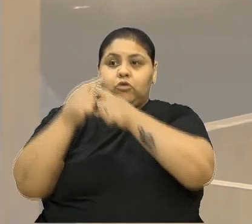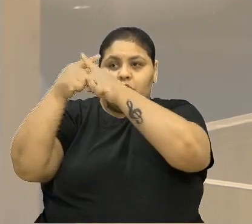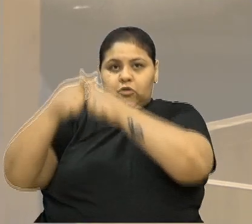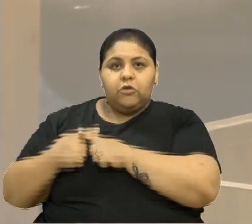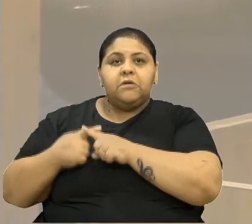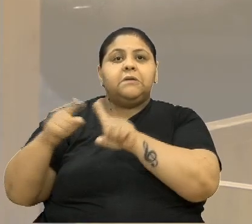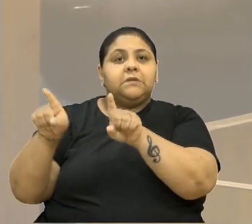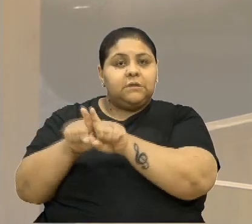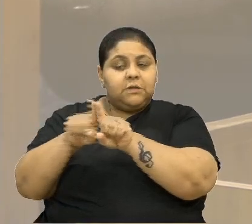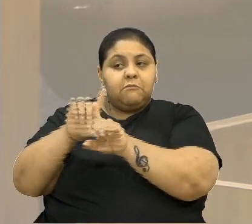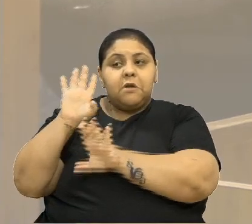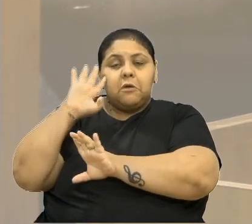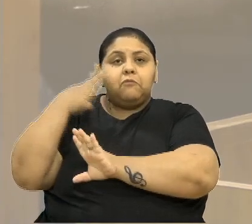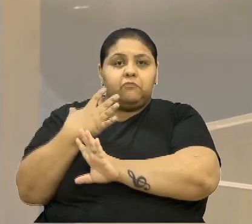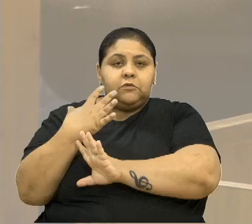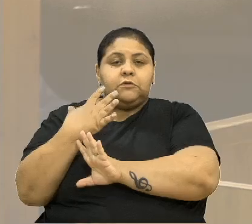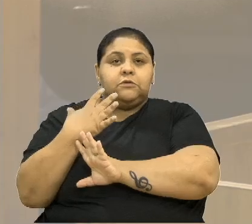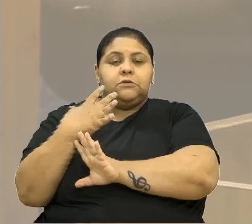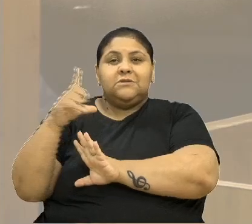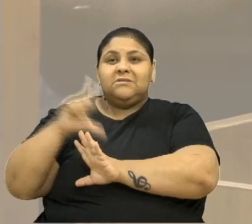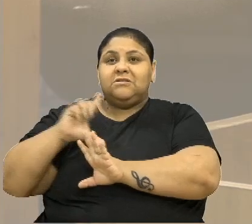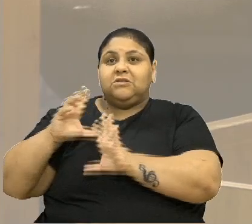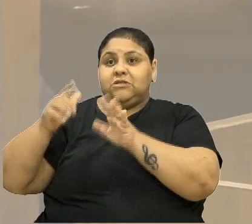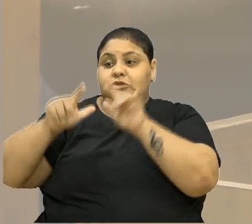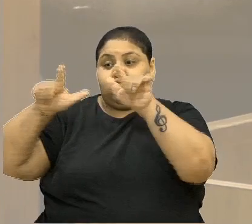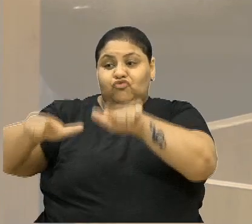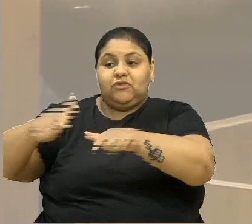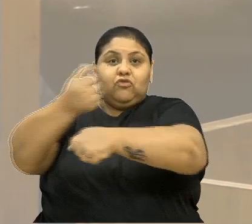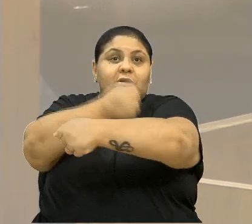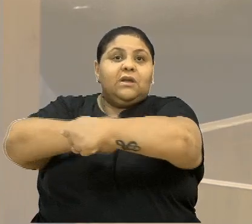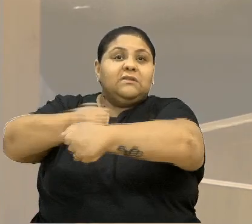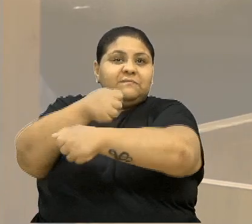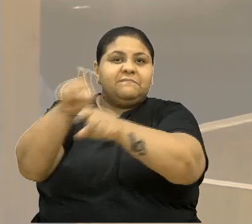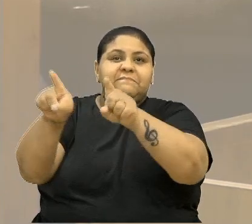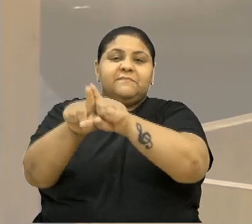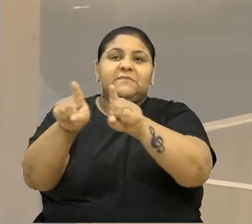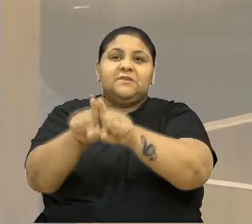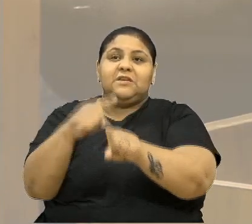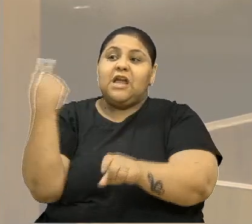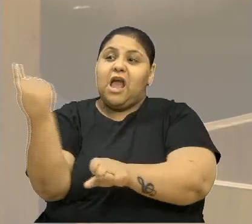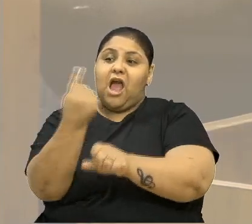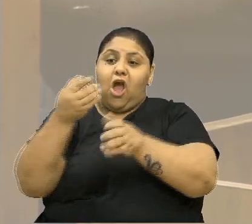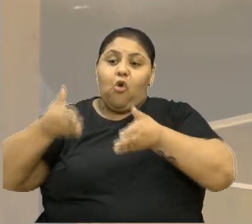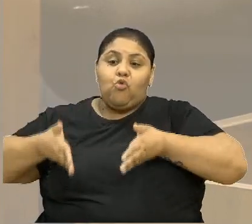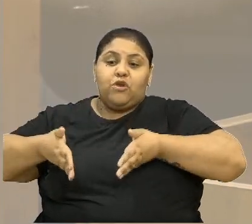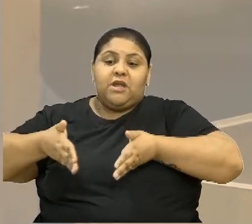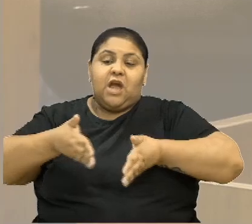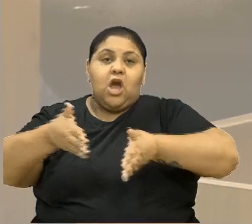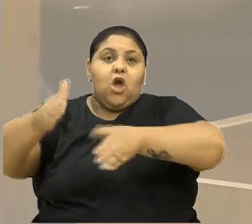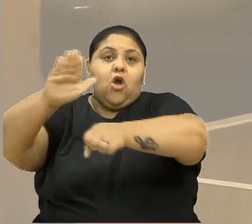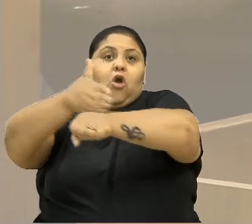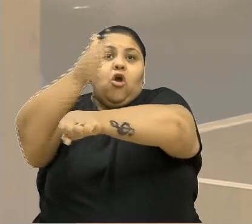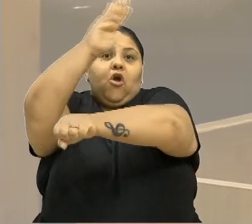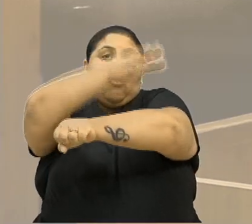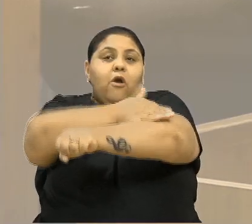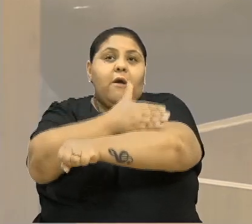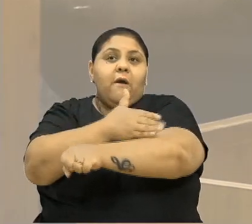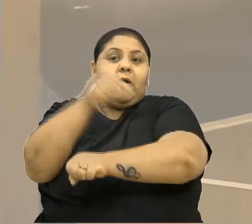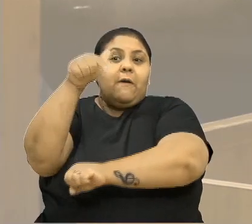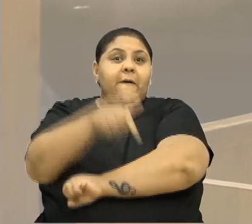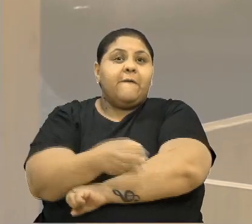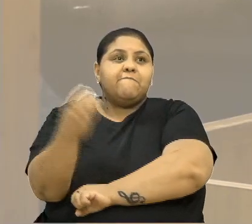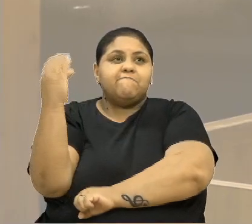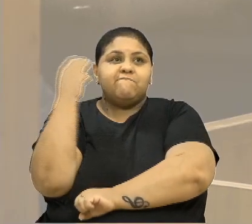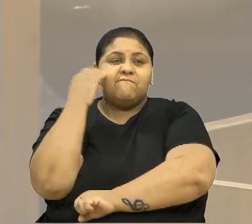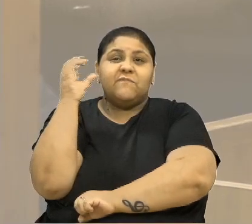lá, inclusive. Tem todo o setor gastronômico. A única rua coberta de Caxias do Sul está em Anarrec.